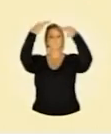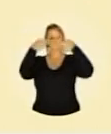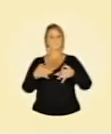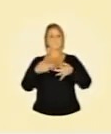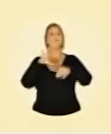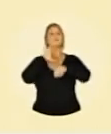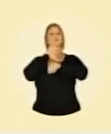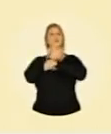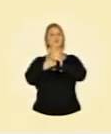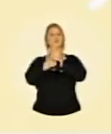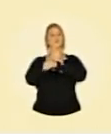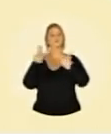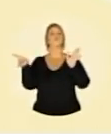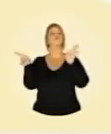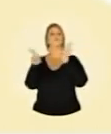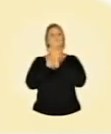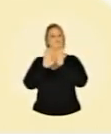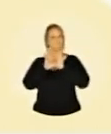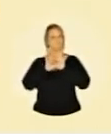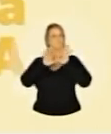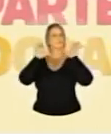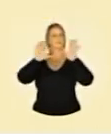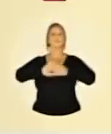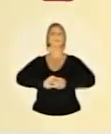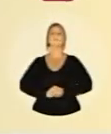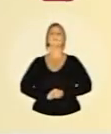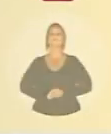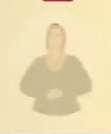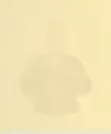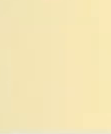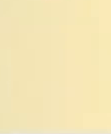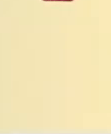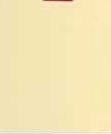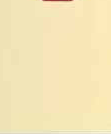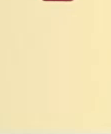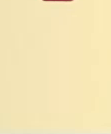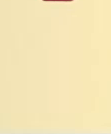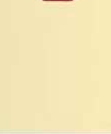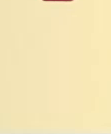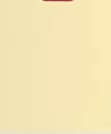Participar de eleições honestas e seguras faz parte da democracia.